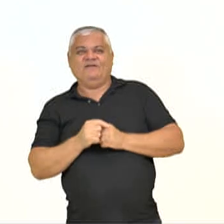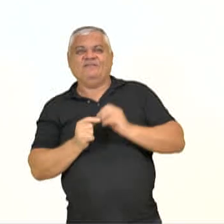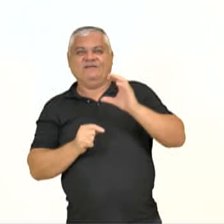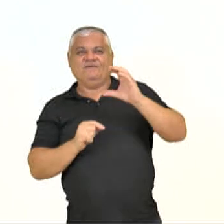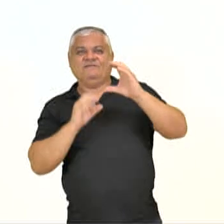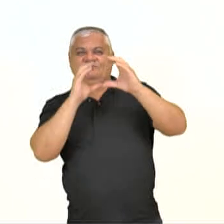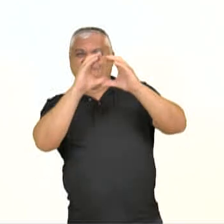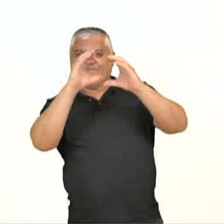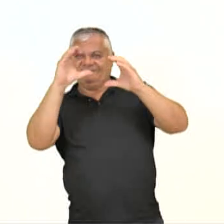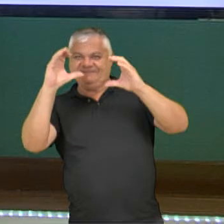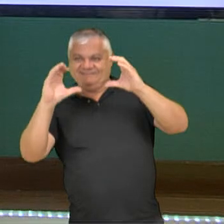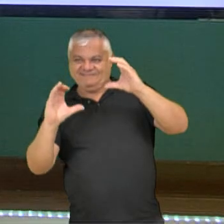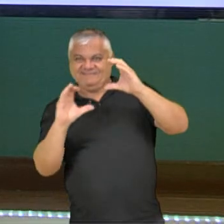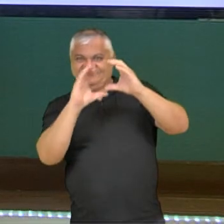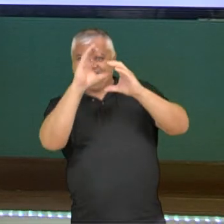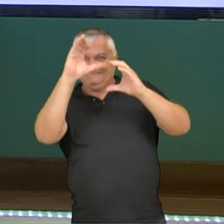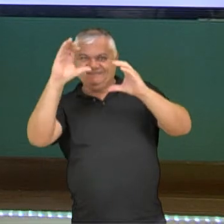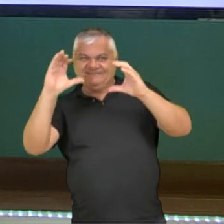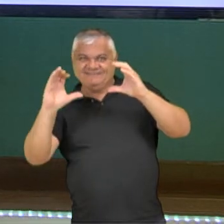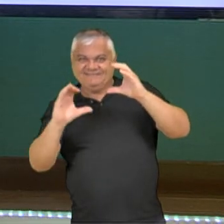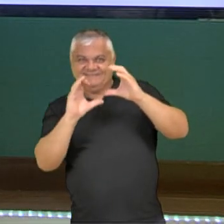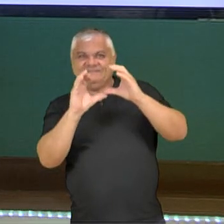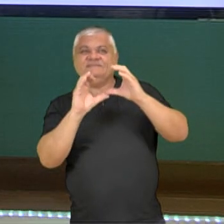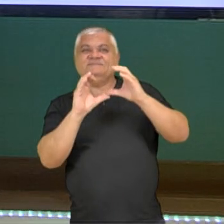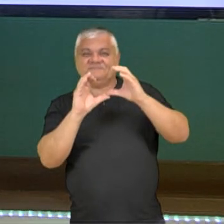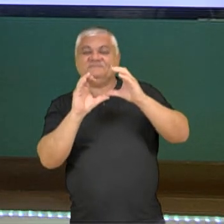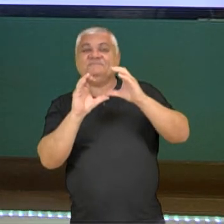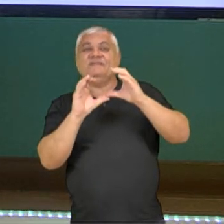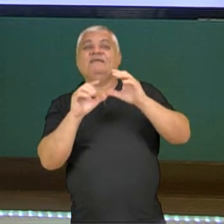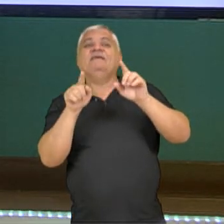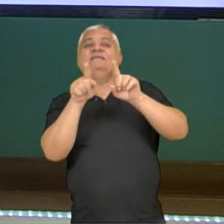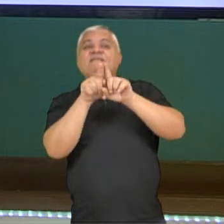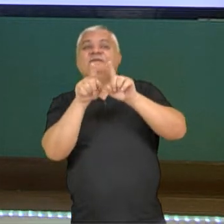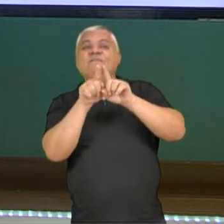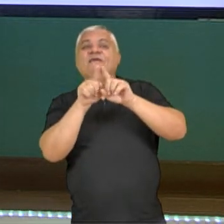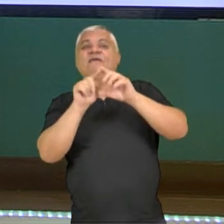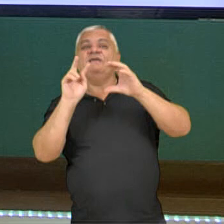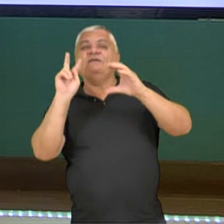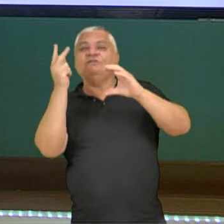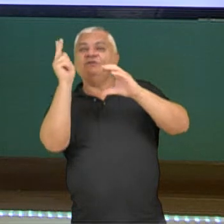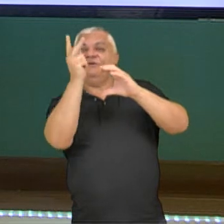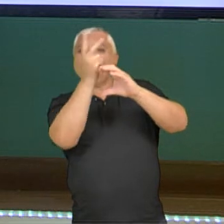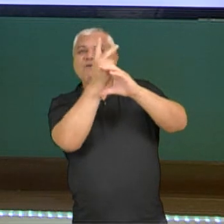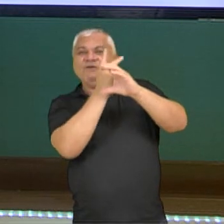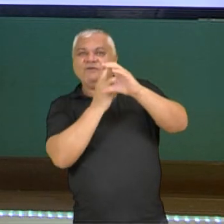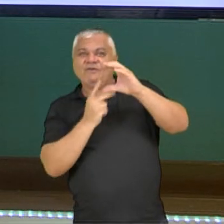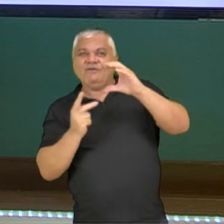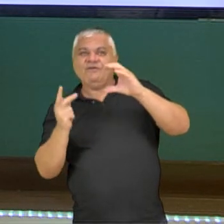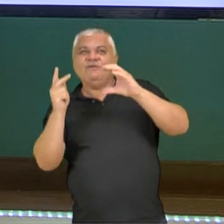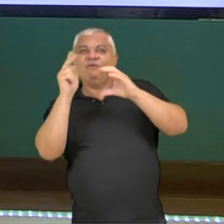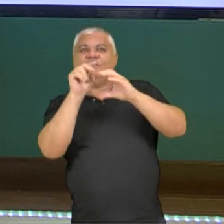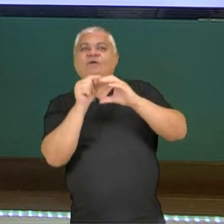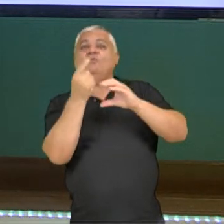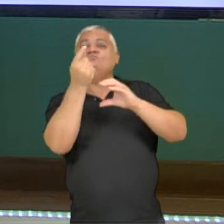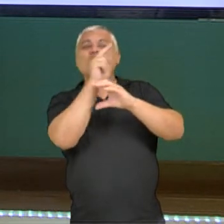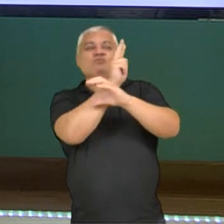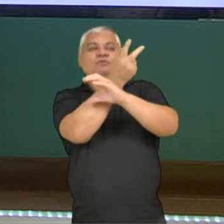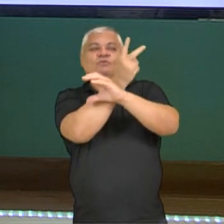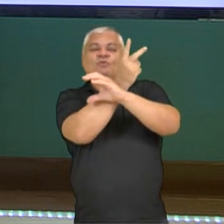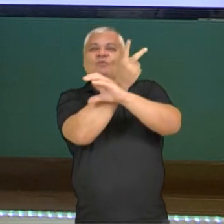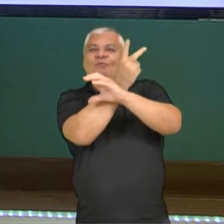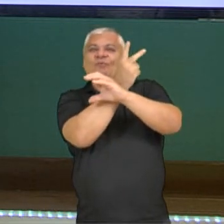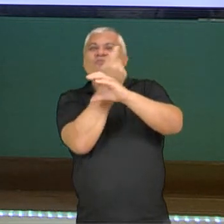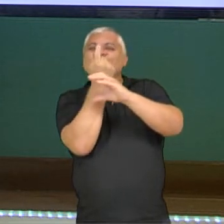estavam os carbonos que estavam faltando, né? E os hidrogênios foram circulados e aqui tinha um hidrogênio que